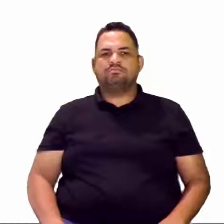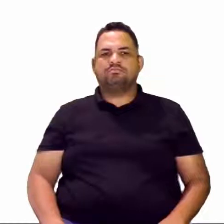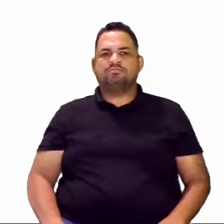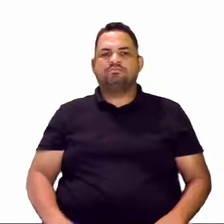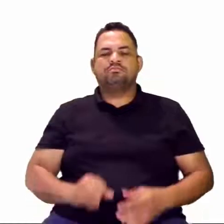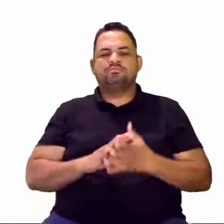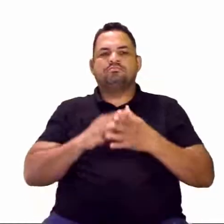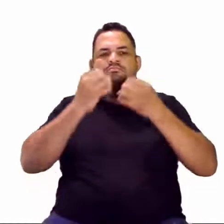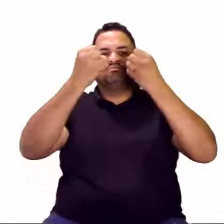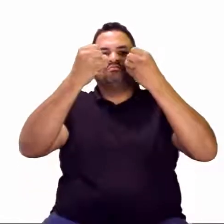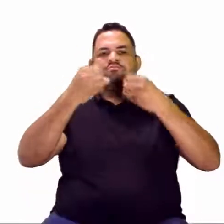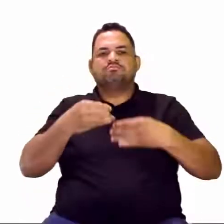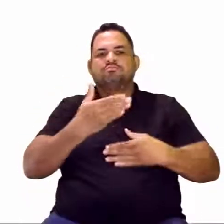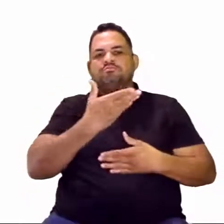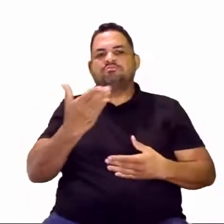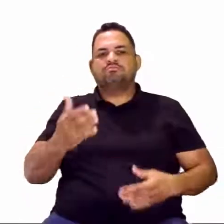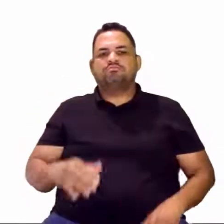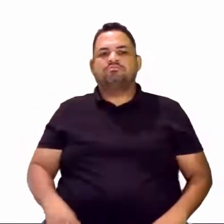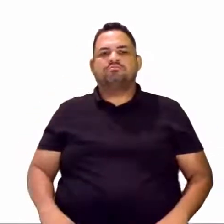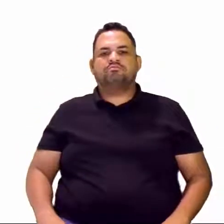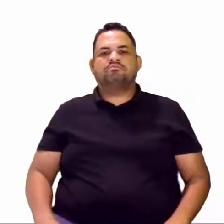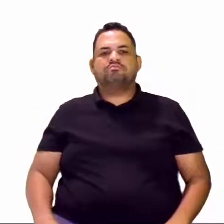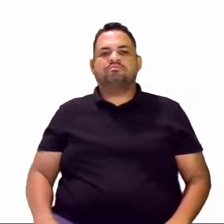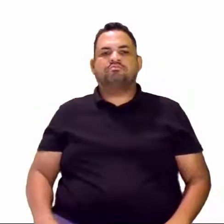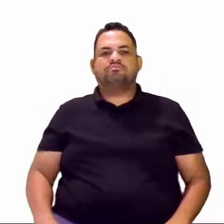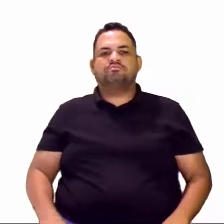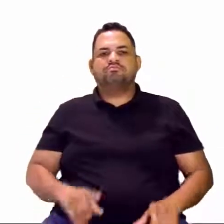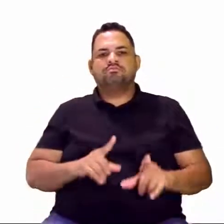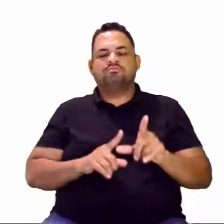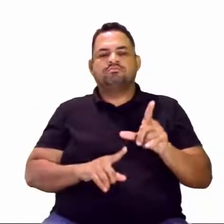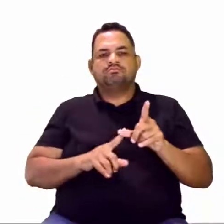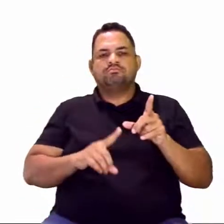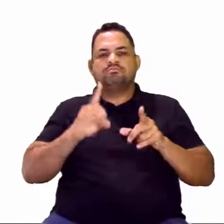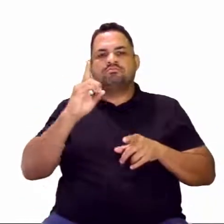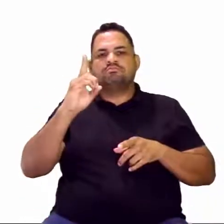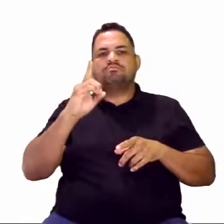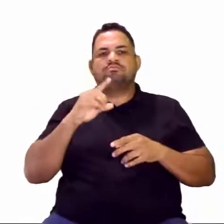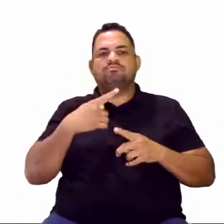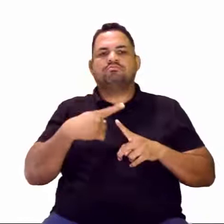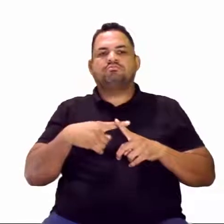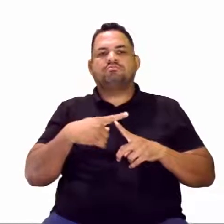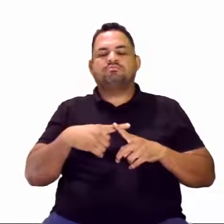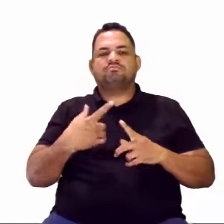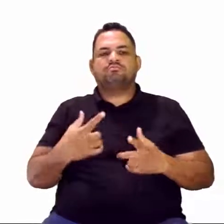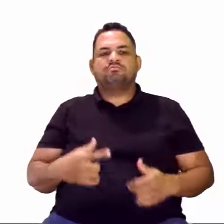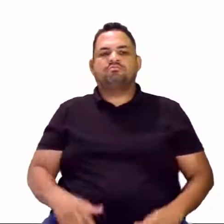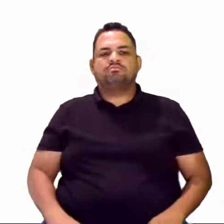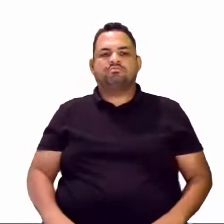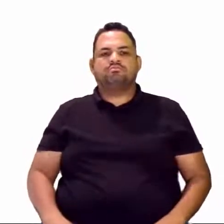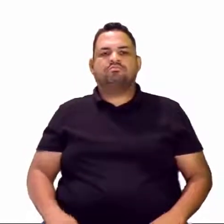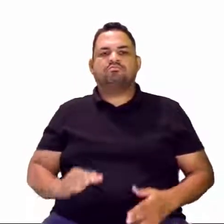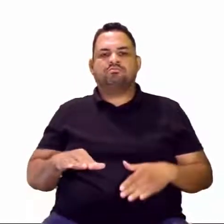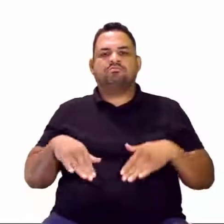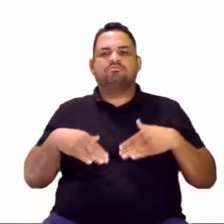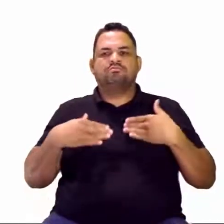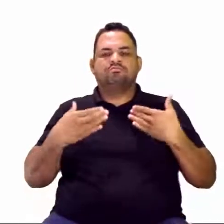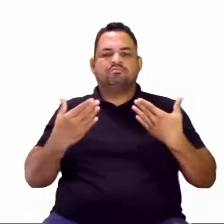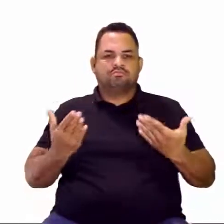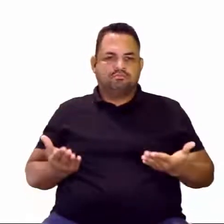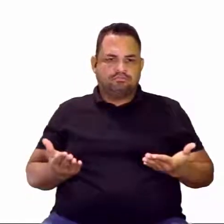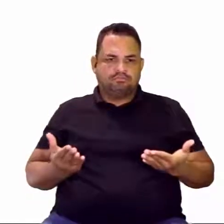vai ajudar você a refletir. Foi escolhida a letra D, por quê? Porque à